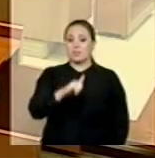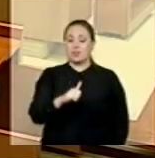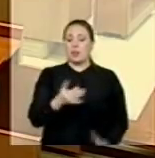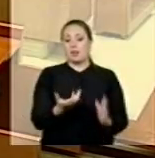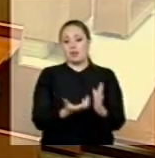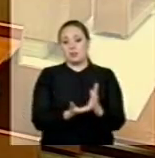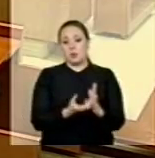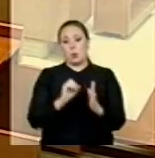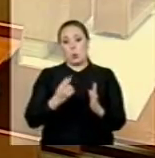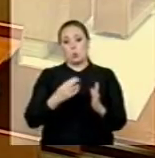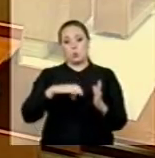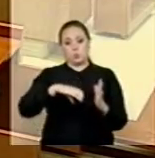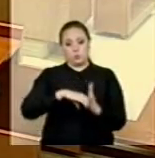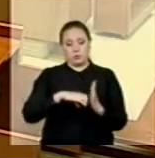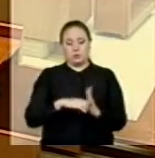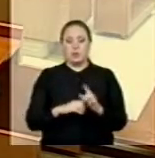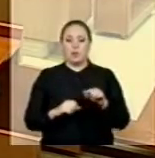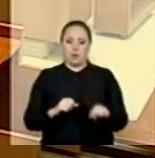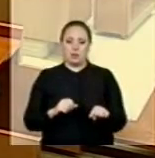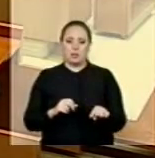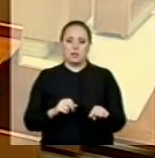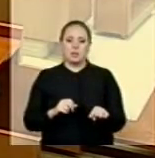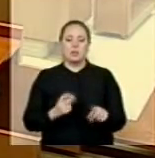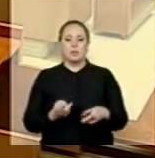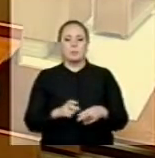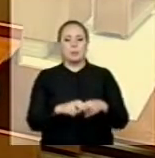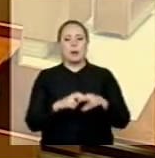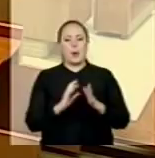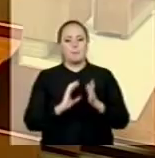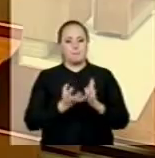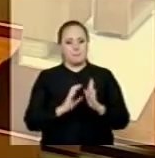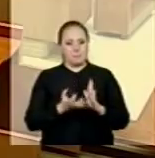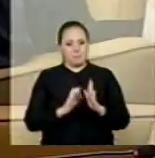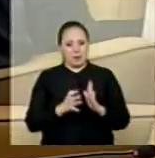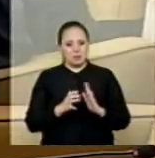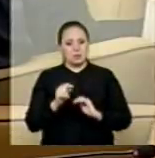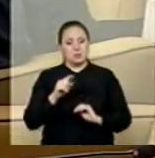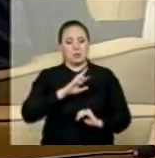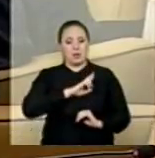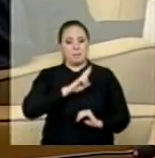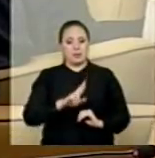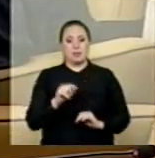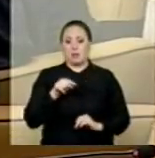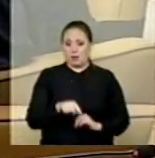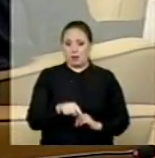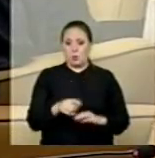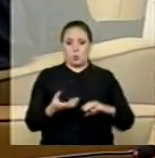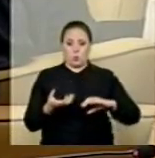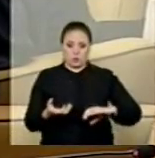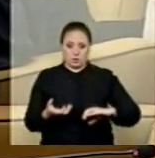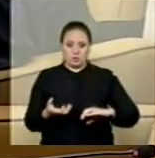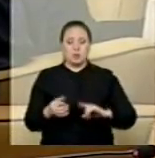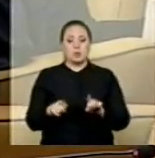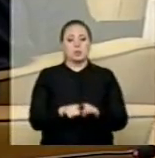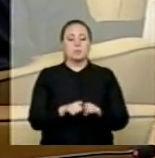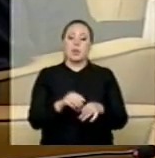que, por iniciativa de partido político nela representado e pelo voto